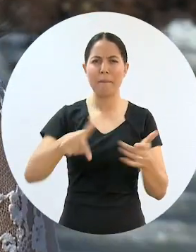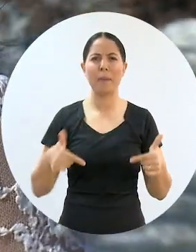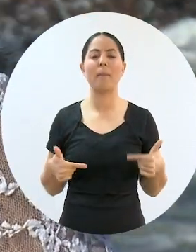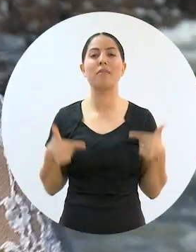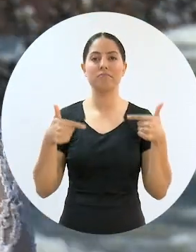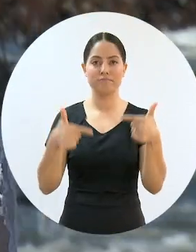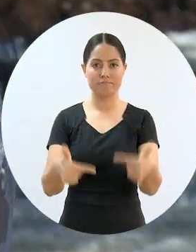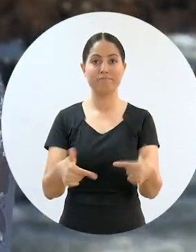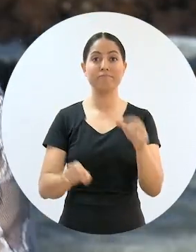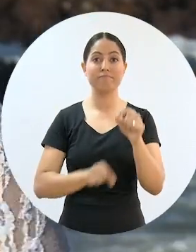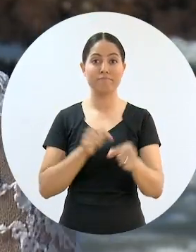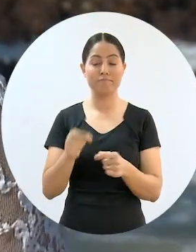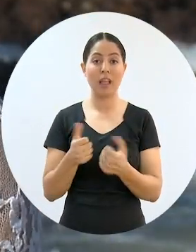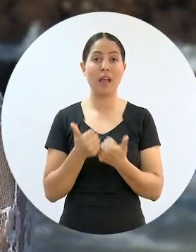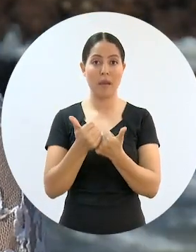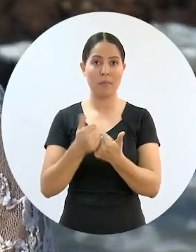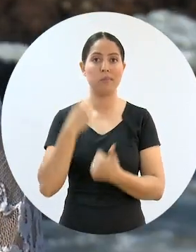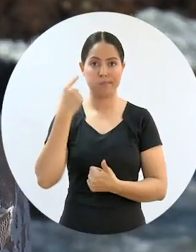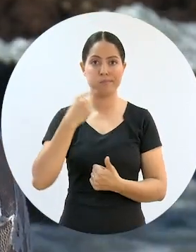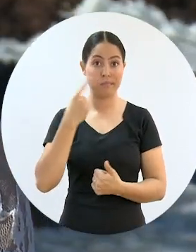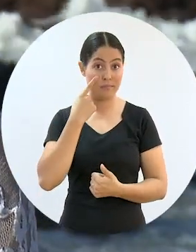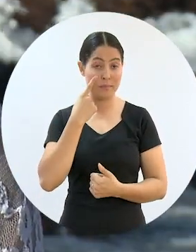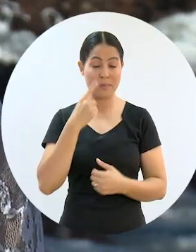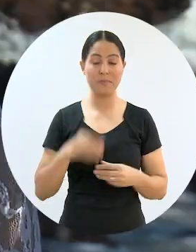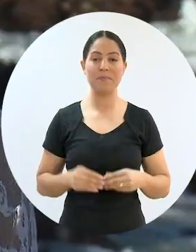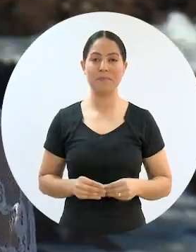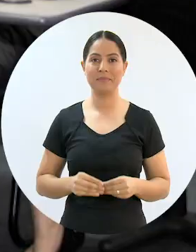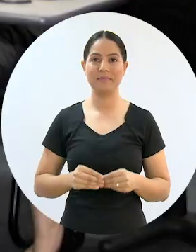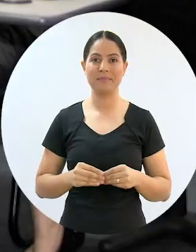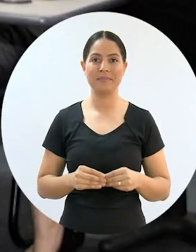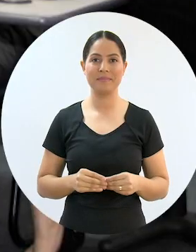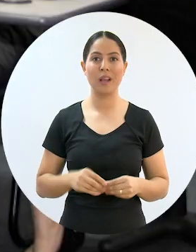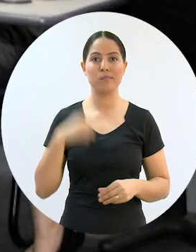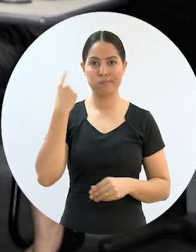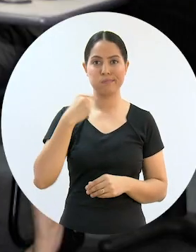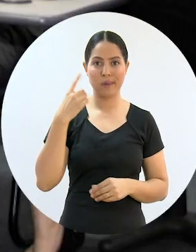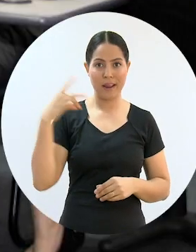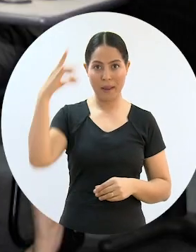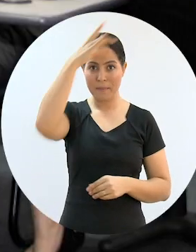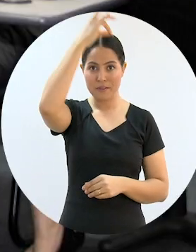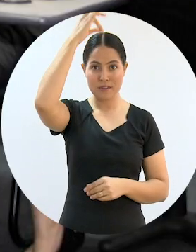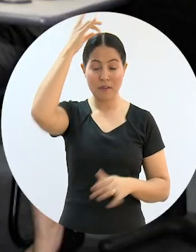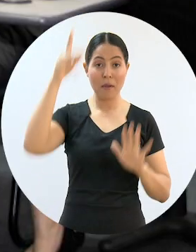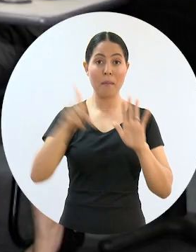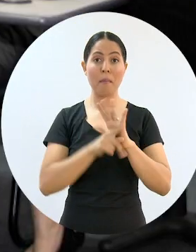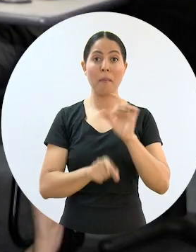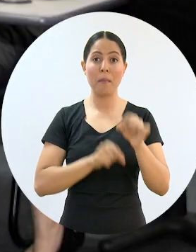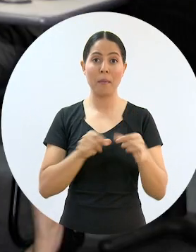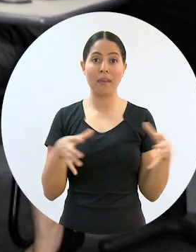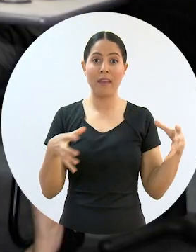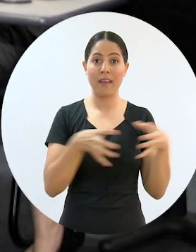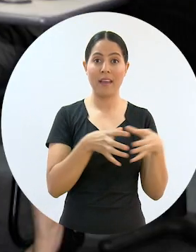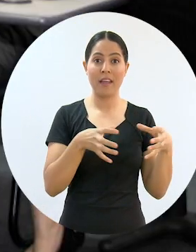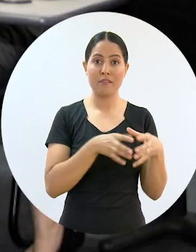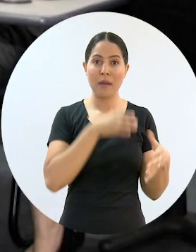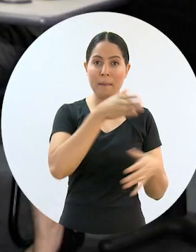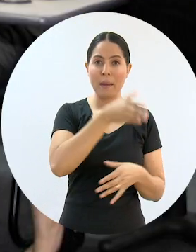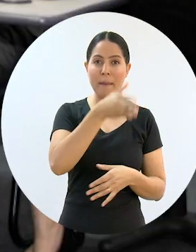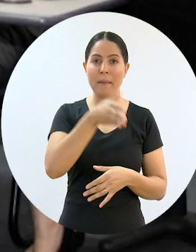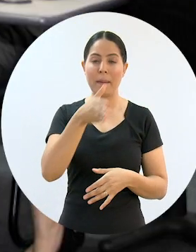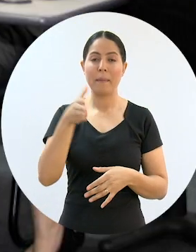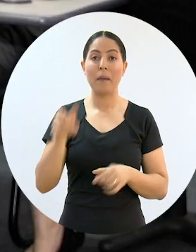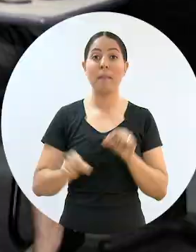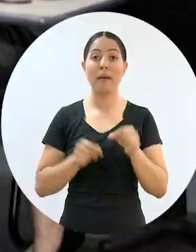reuniões e audiências em favor da advocacia. Confira. A Advocacia Capixaba recebeu a Caravana Nacional